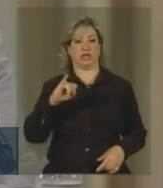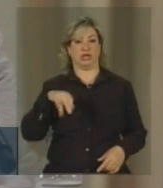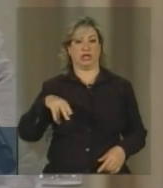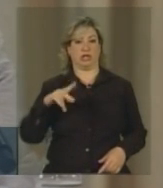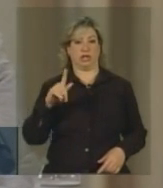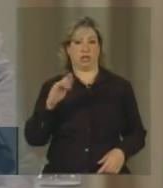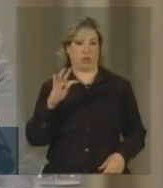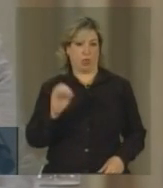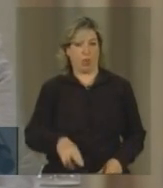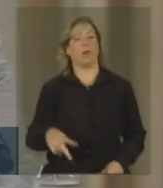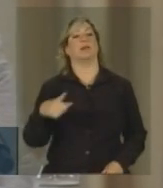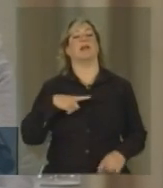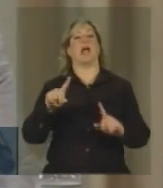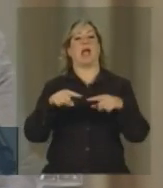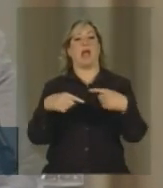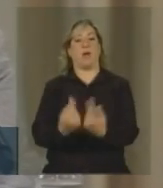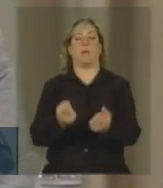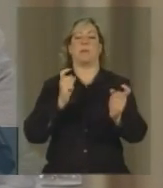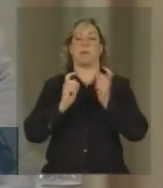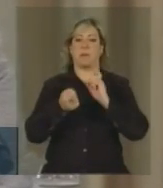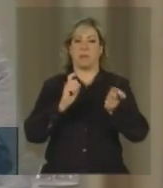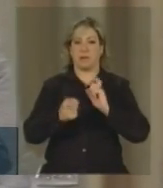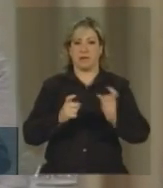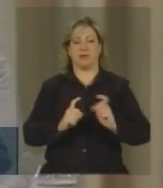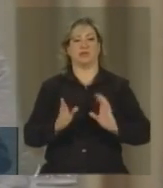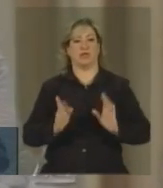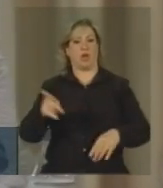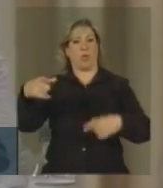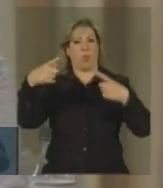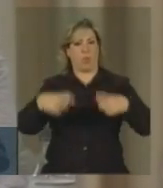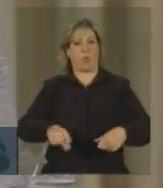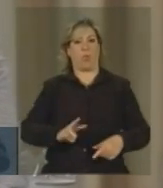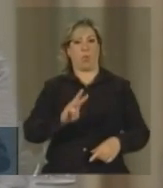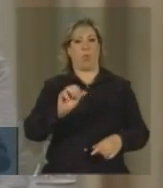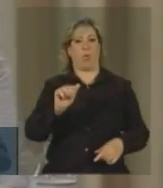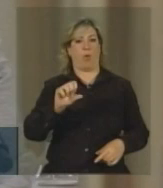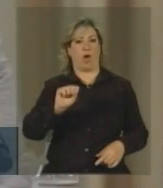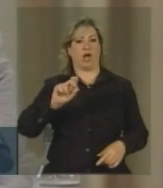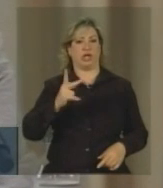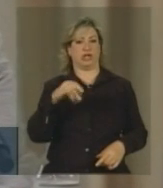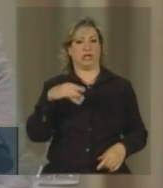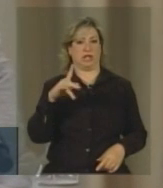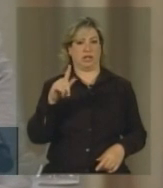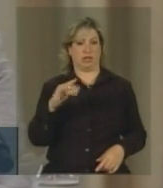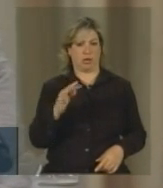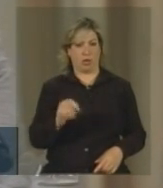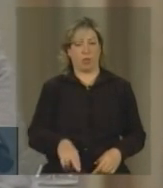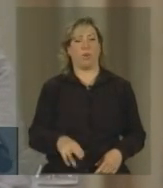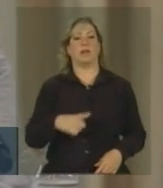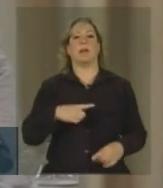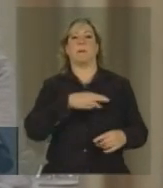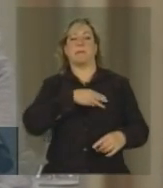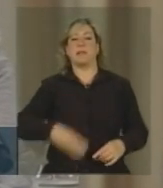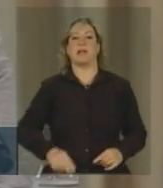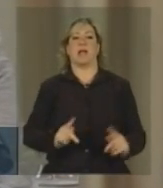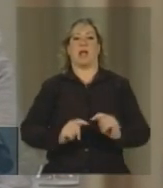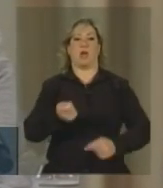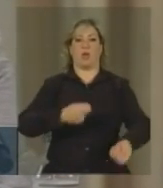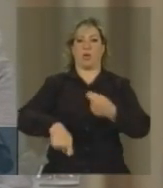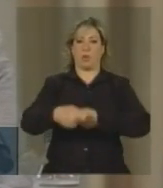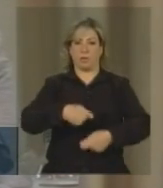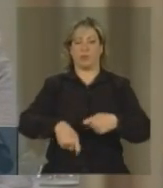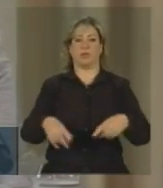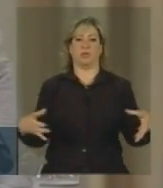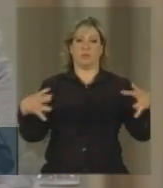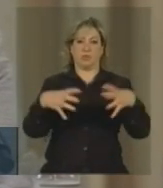hoje a Washington. Eles têm reuniões, tanto com os ministros de economia quanto